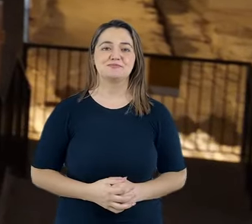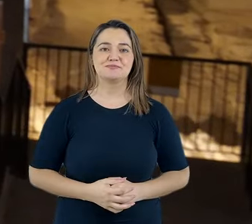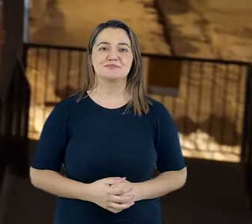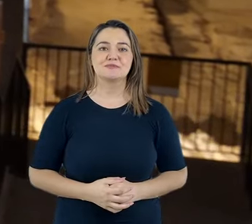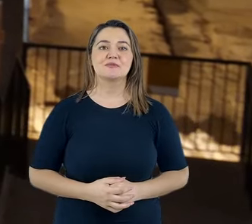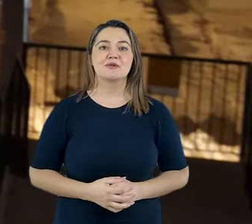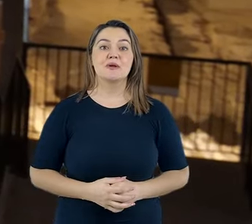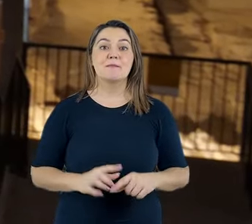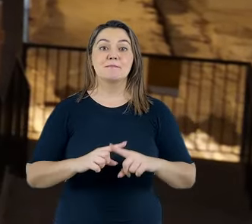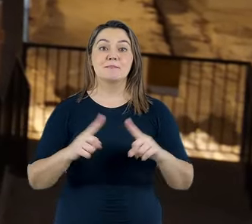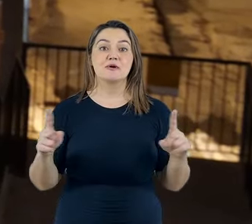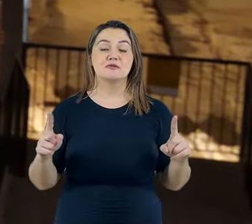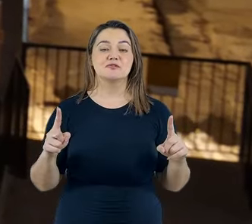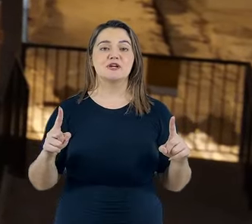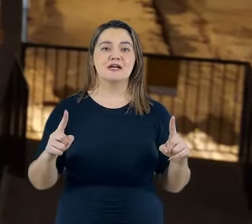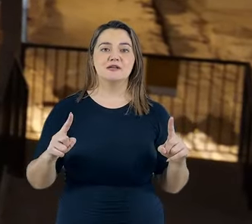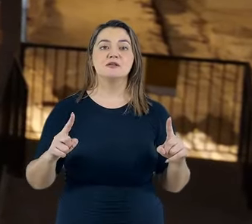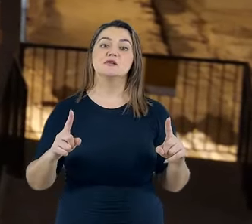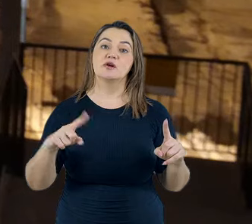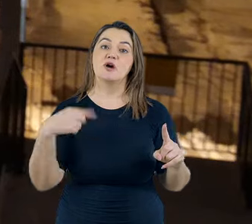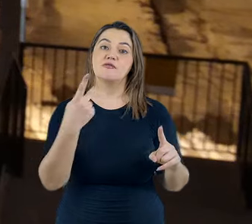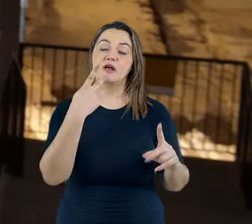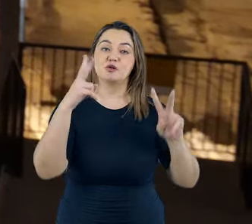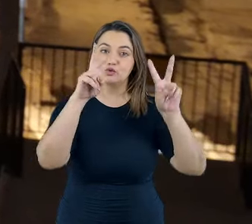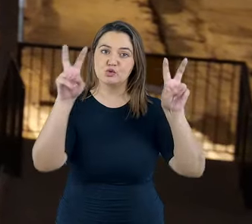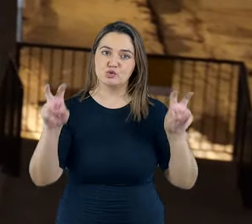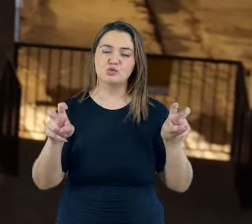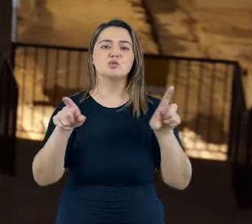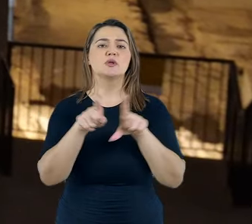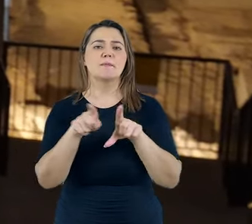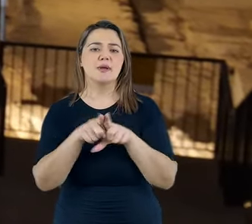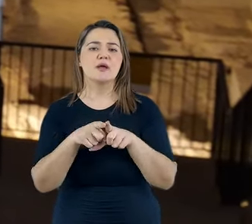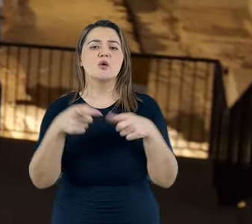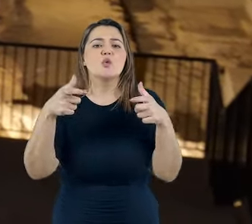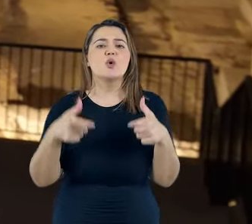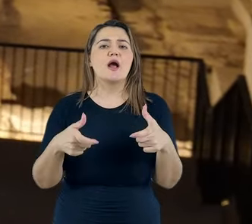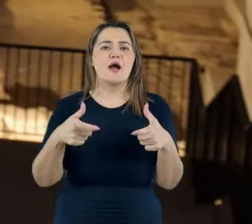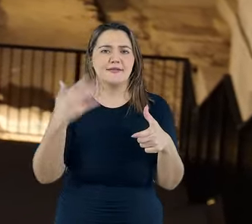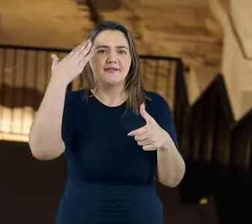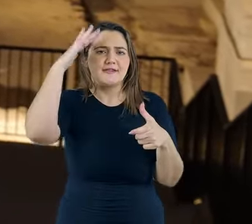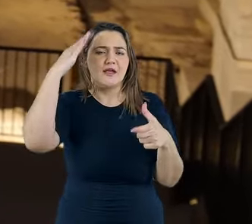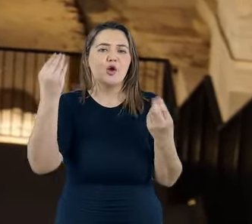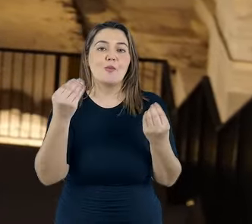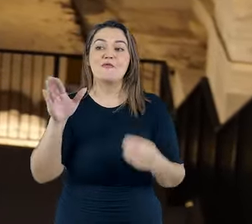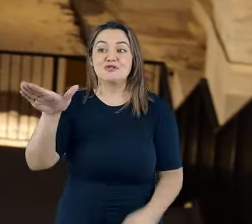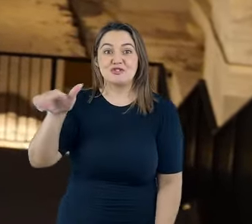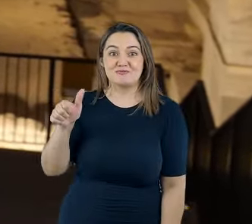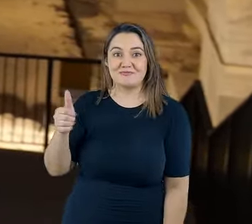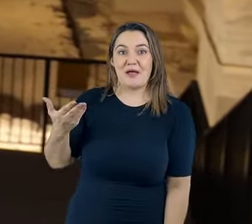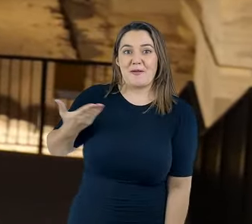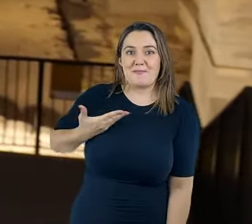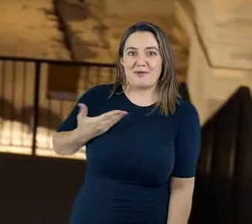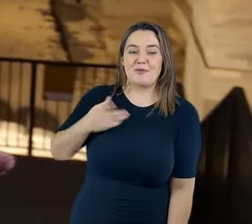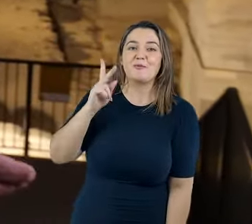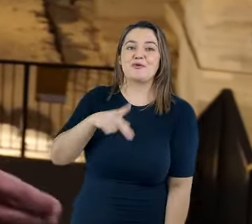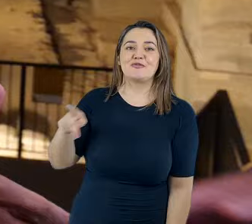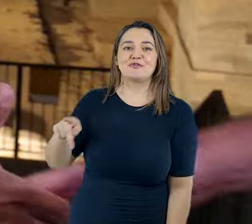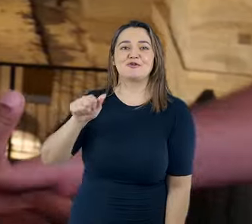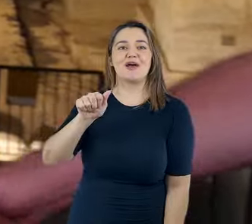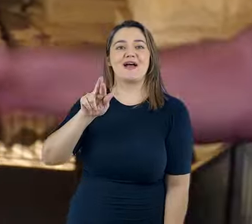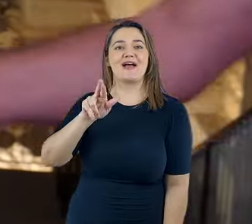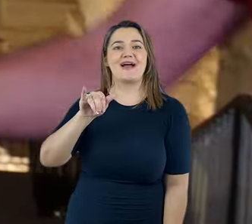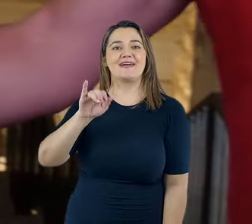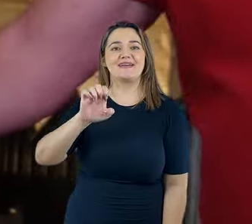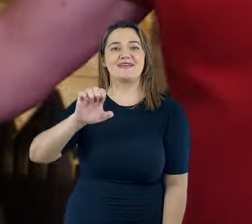de Jesus. Mas, para falar um pouquinho sobre esse assunto e entender o local onde nós estamos, eu vou convidar aqui o meu amigo, o professor